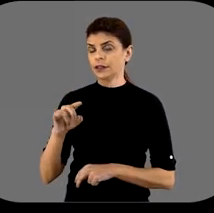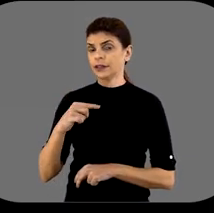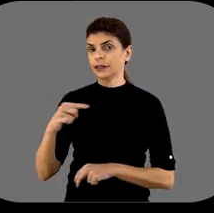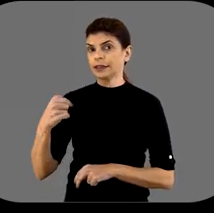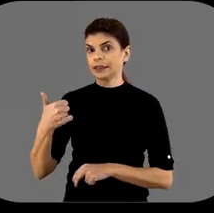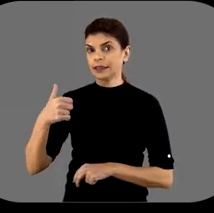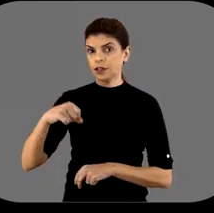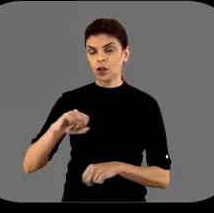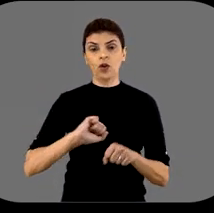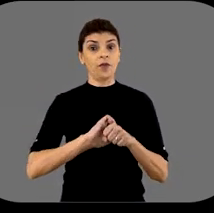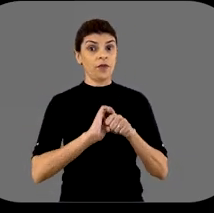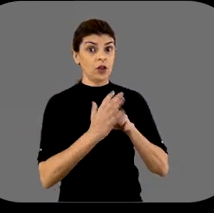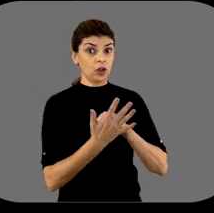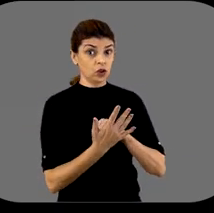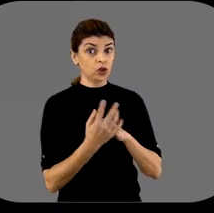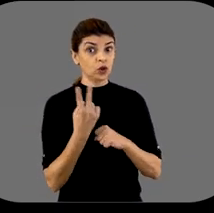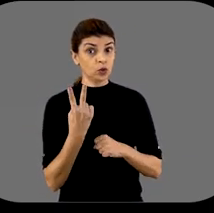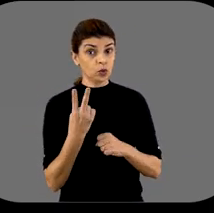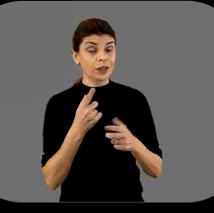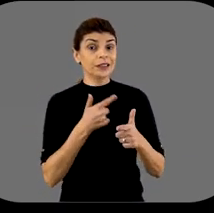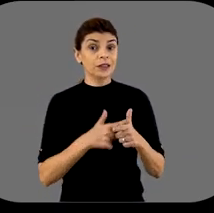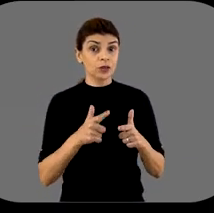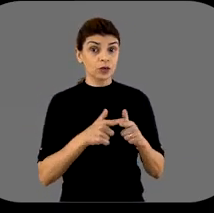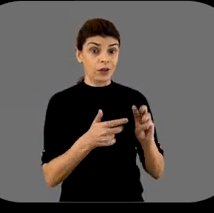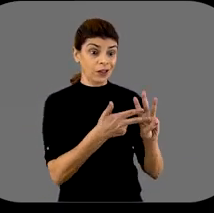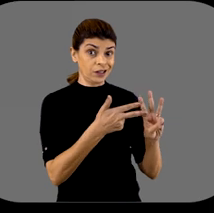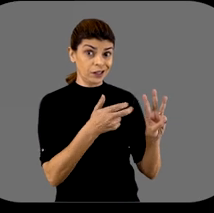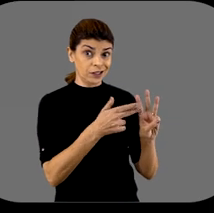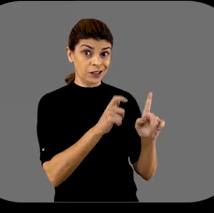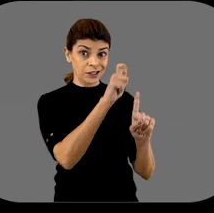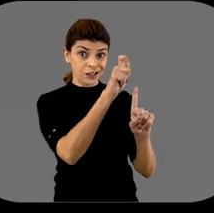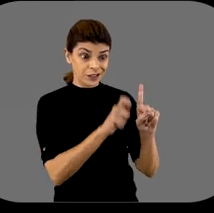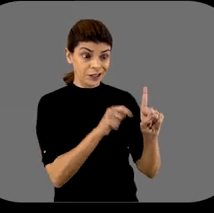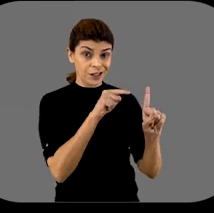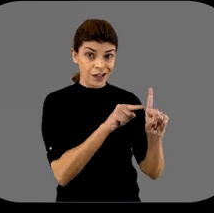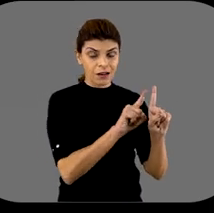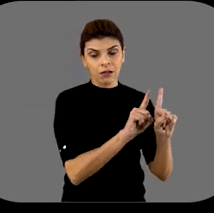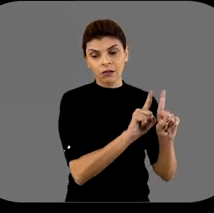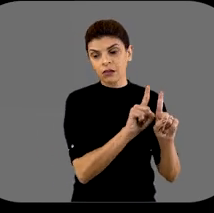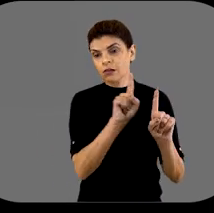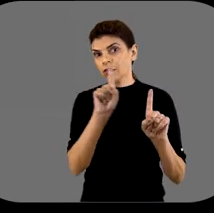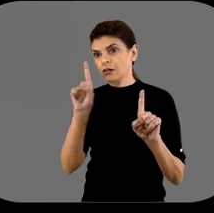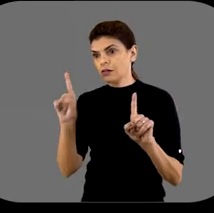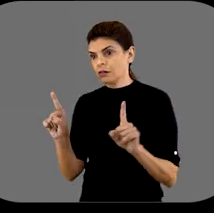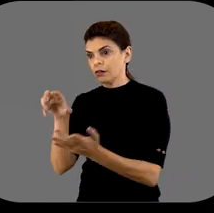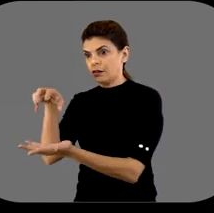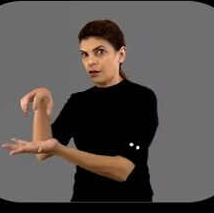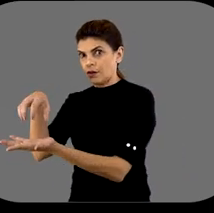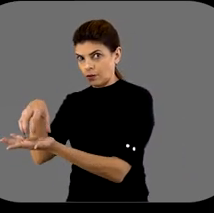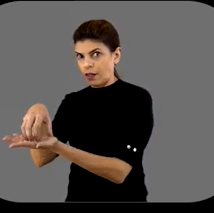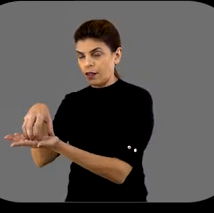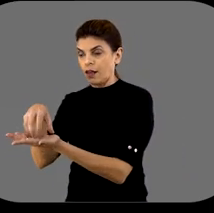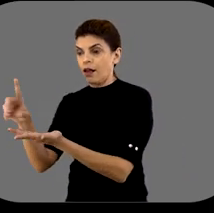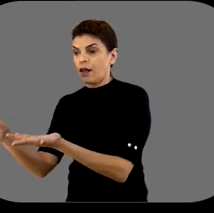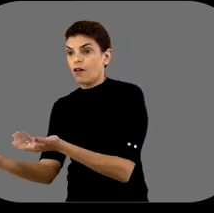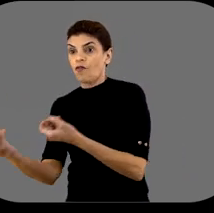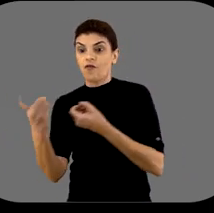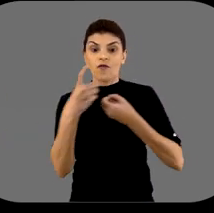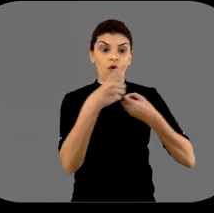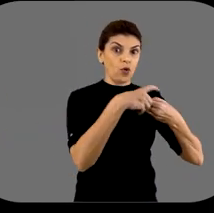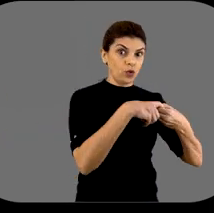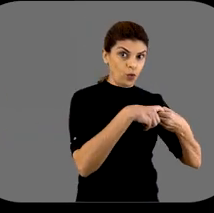eles consideram duas situações. Uma situação em que o indígena saiu da aldeia e retornou. E aí